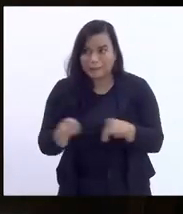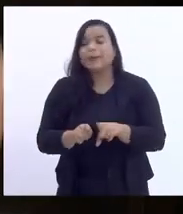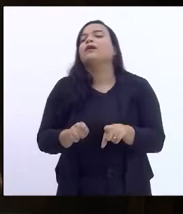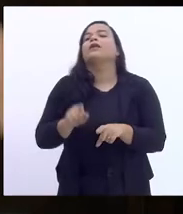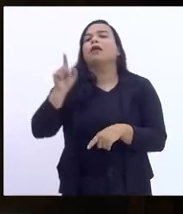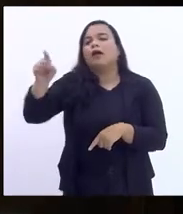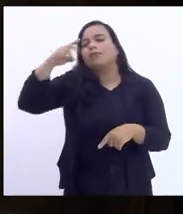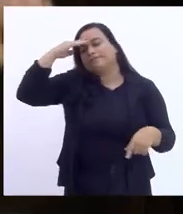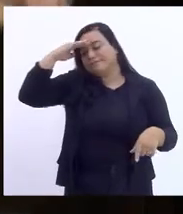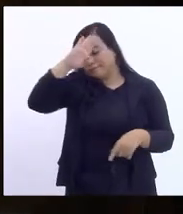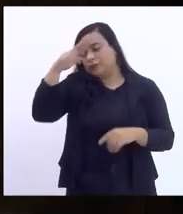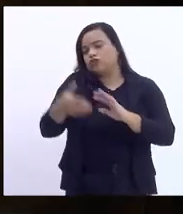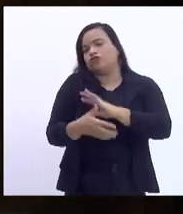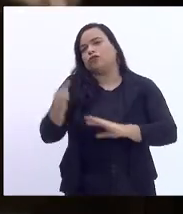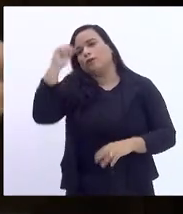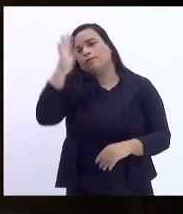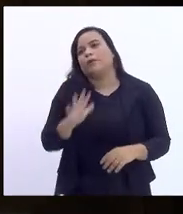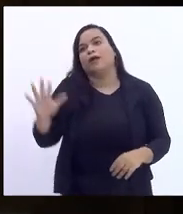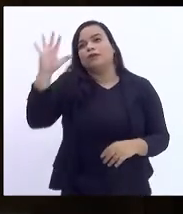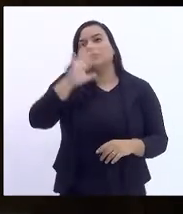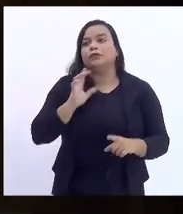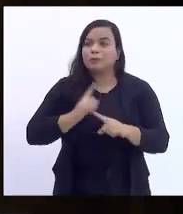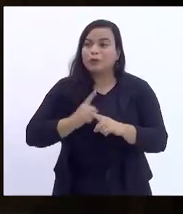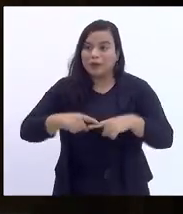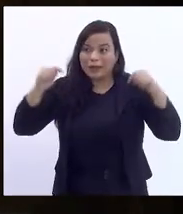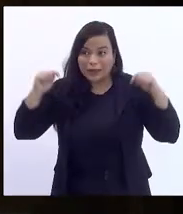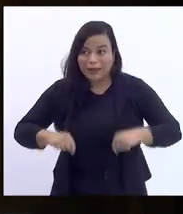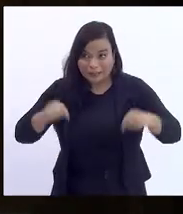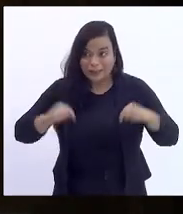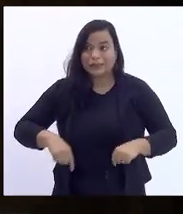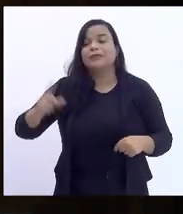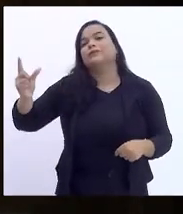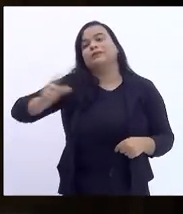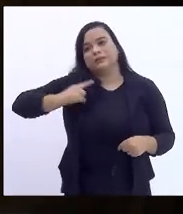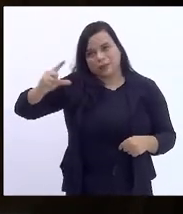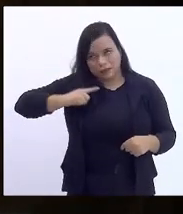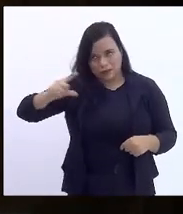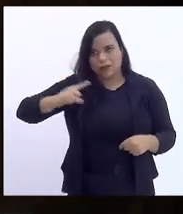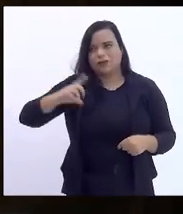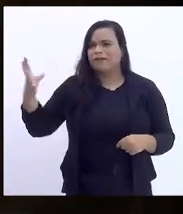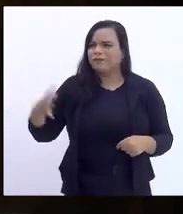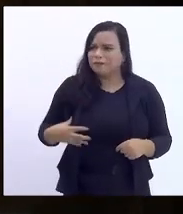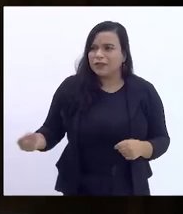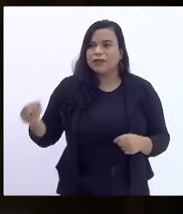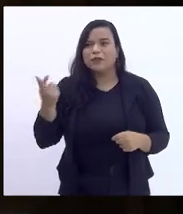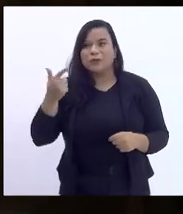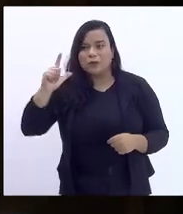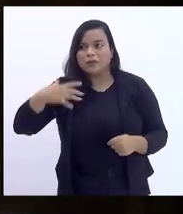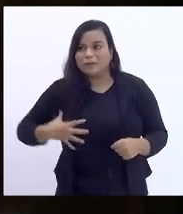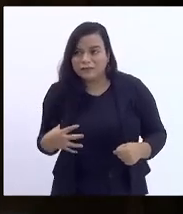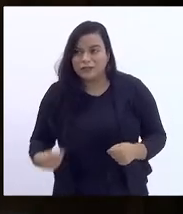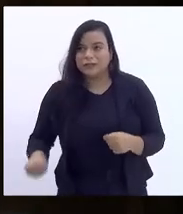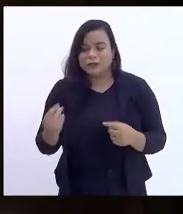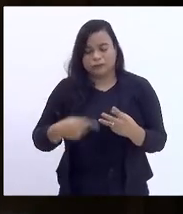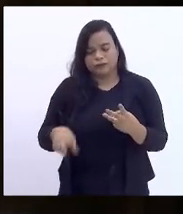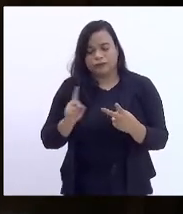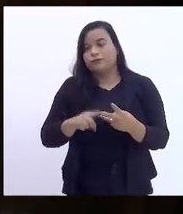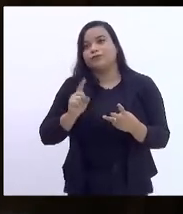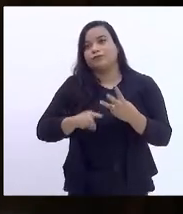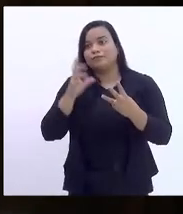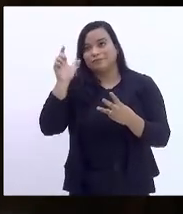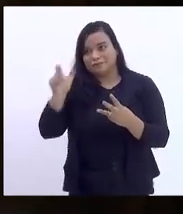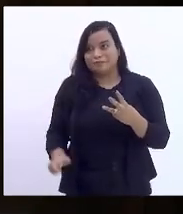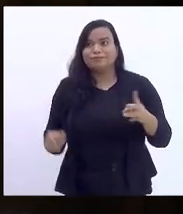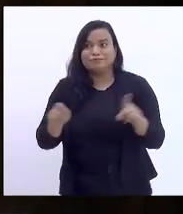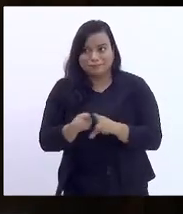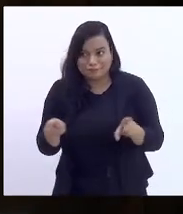porque aqui que tem nada dele aqui tem um filho dele o outro filho e ele nossa o